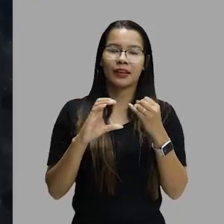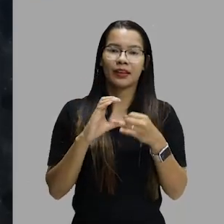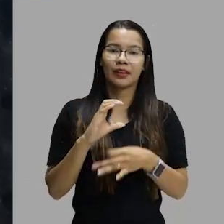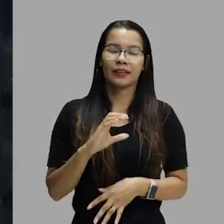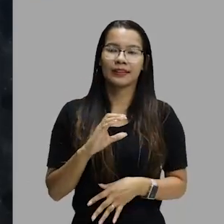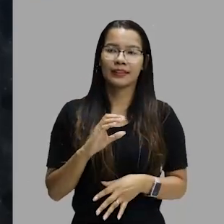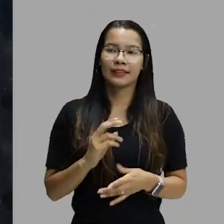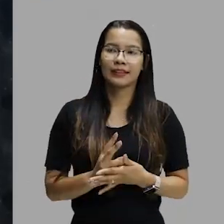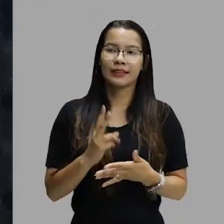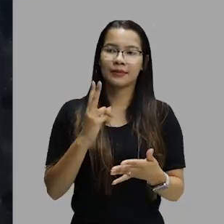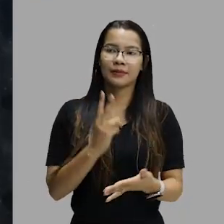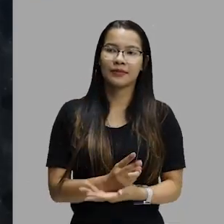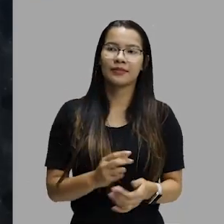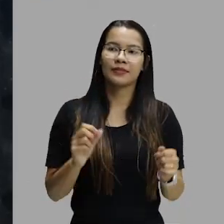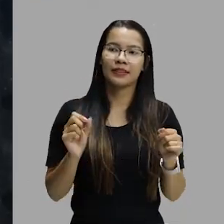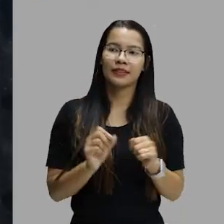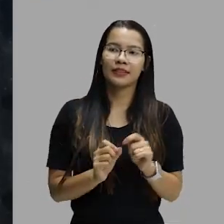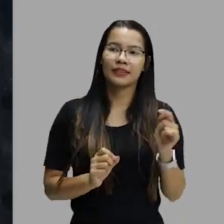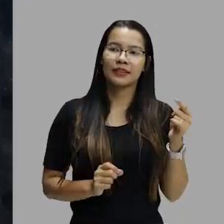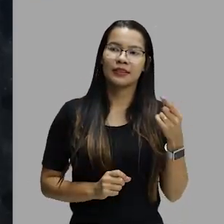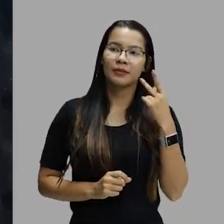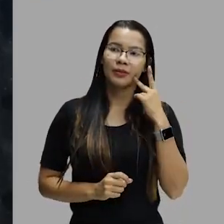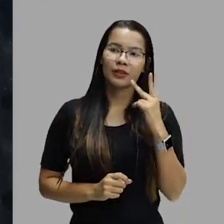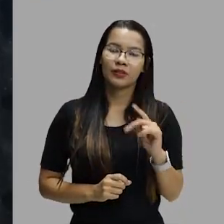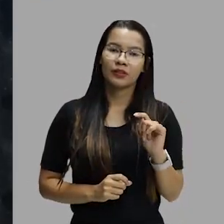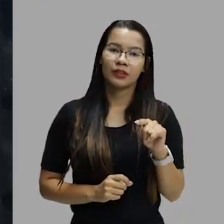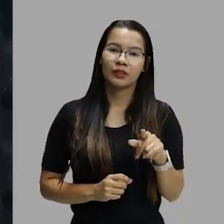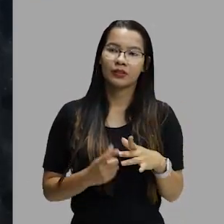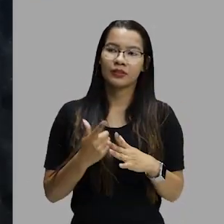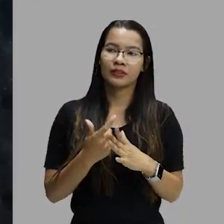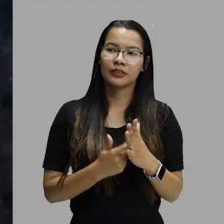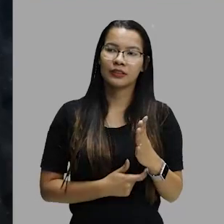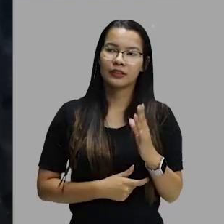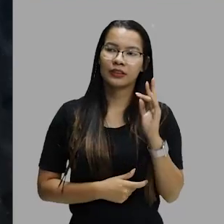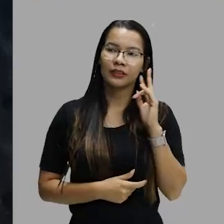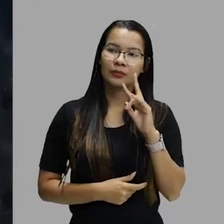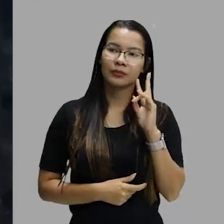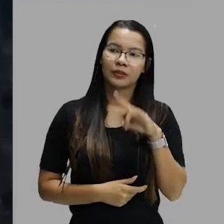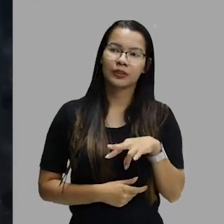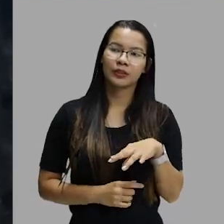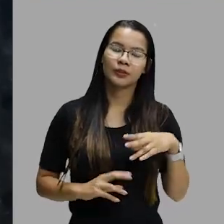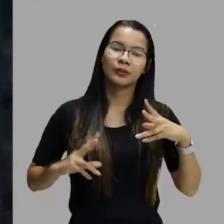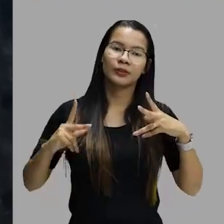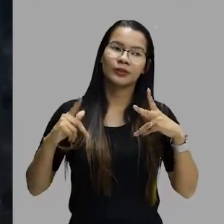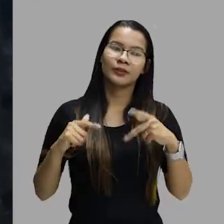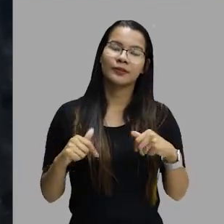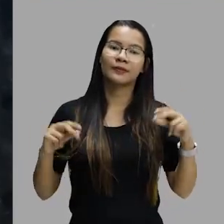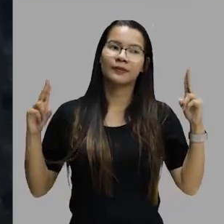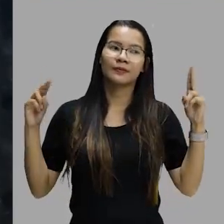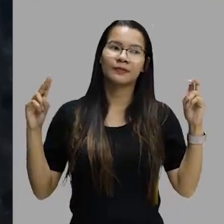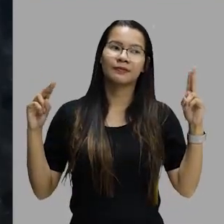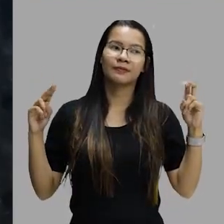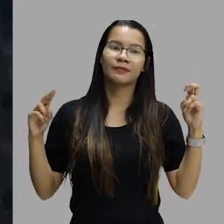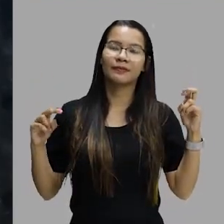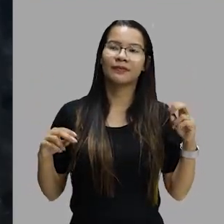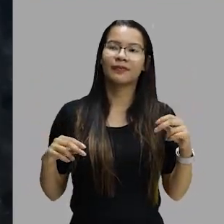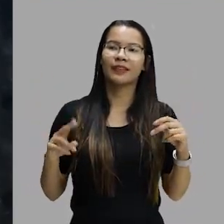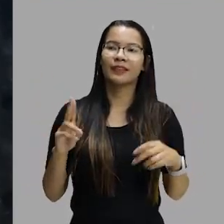caracterizar, sempre fazendo isso para que o teu texto, lembrando que todos esses assuntos servem